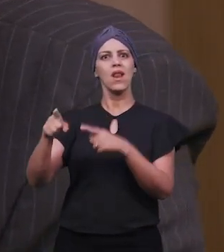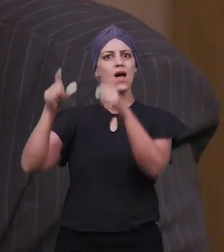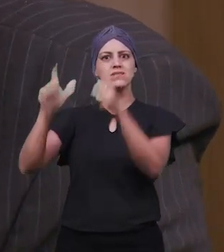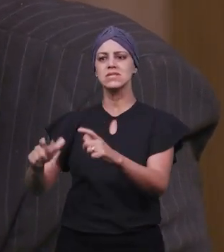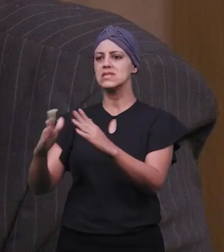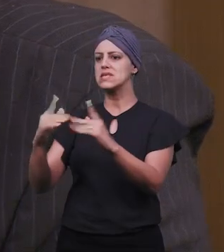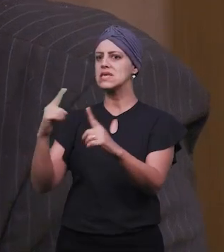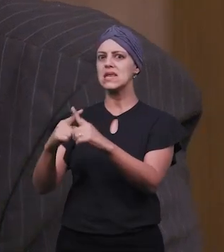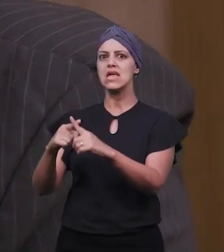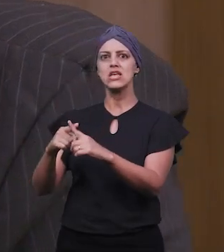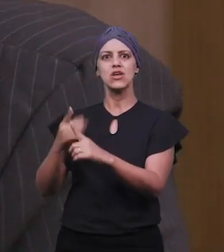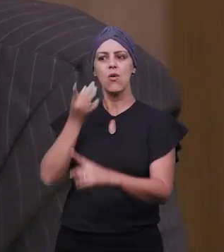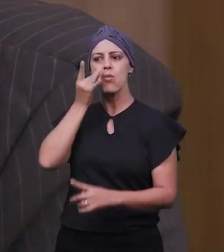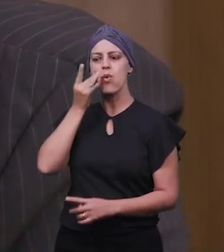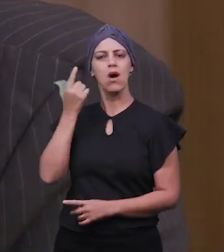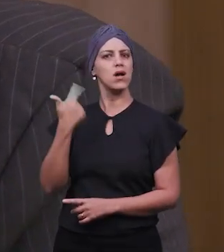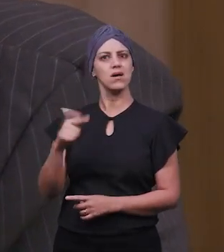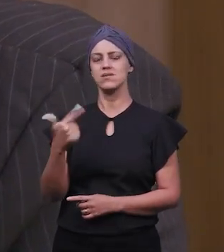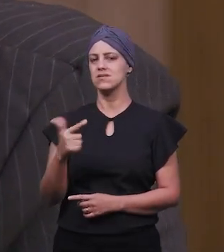acesso à igreja.